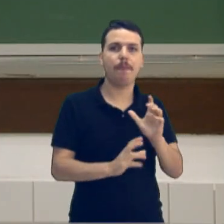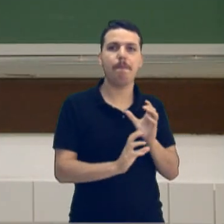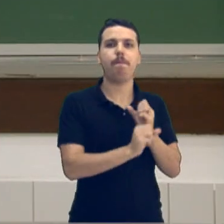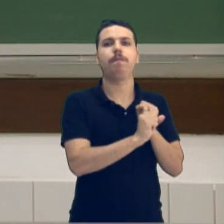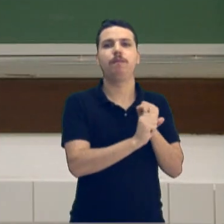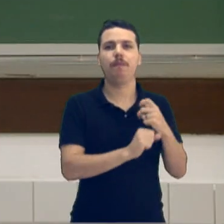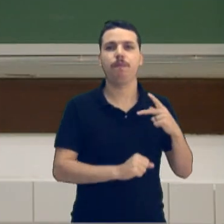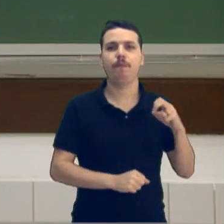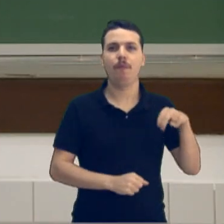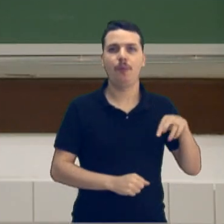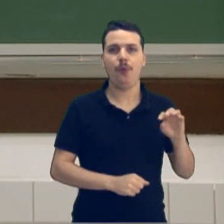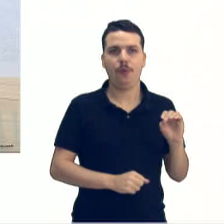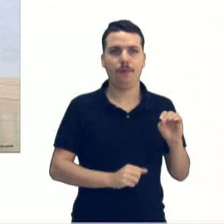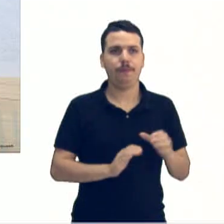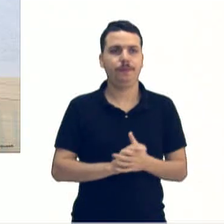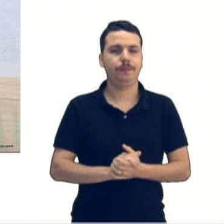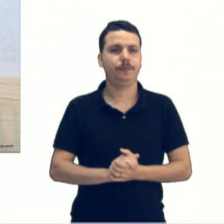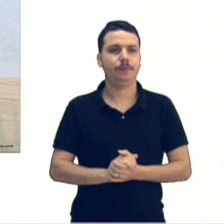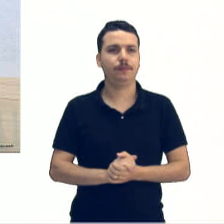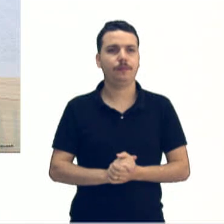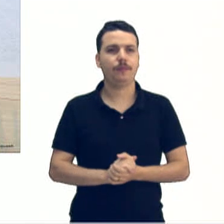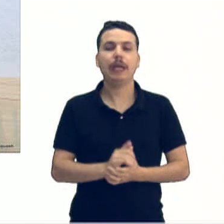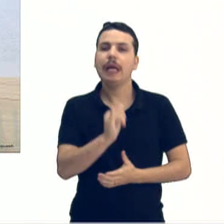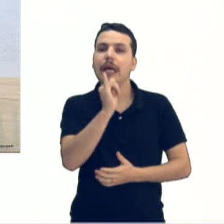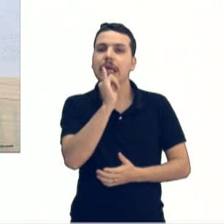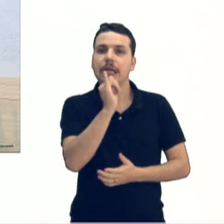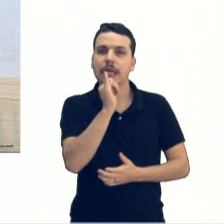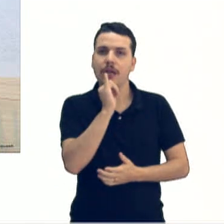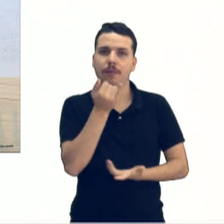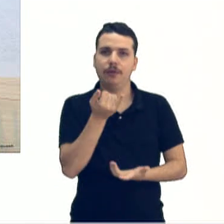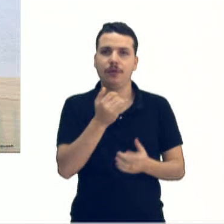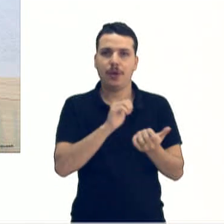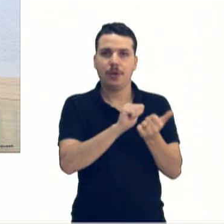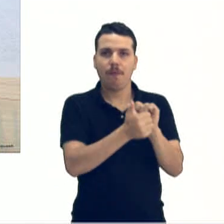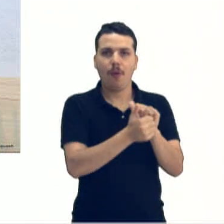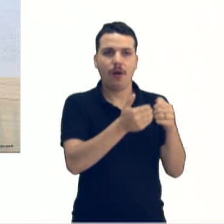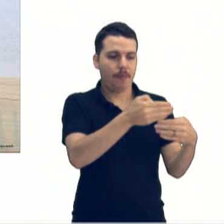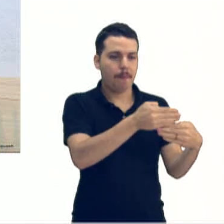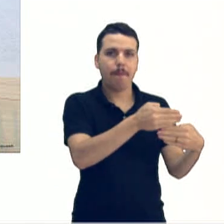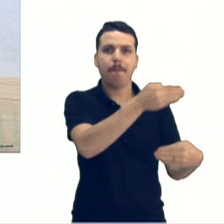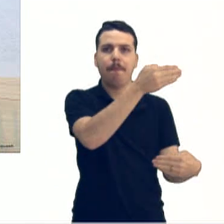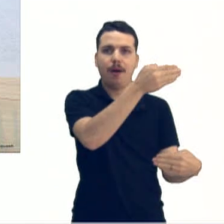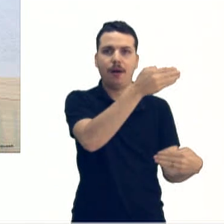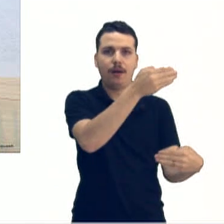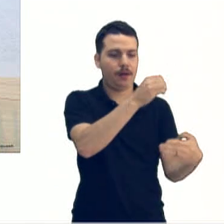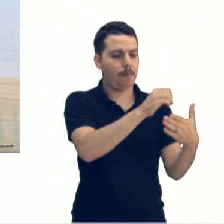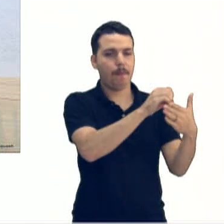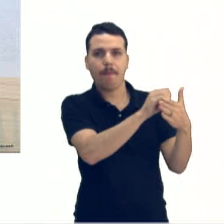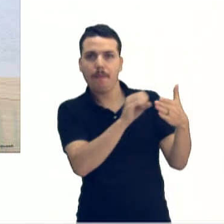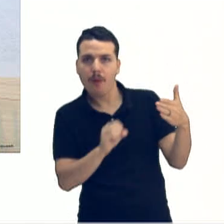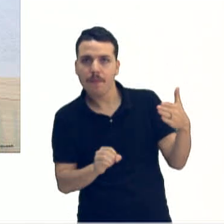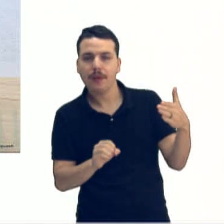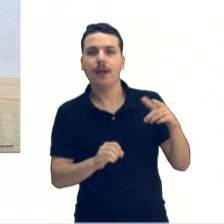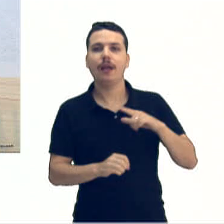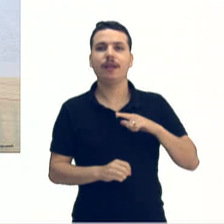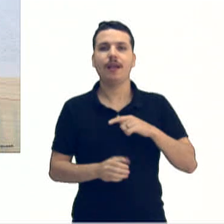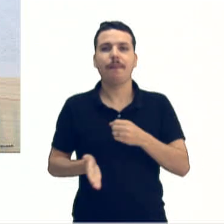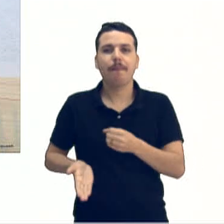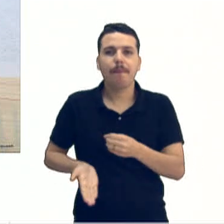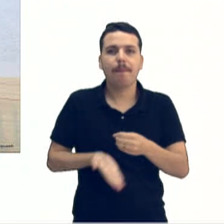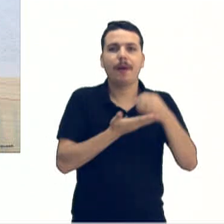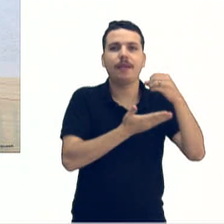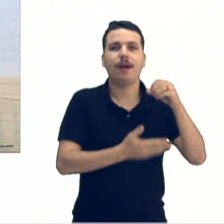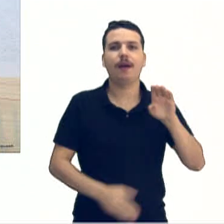esse ponto. E como exemplo desses esportes de parede ou de rebote, né? Nós temos a peteca